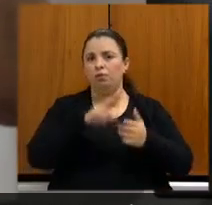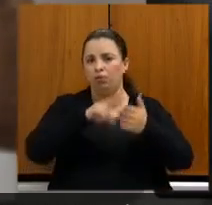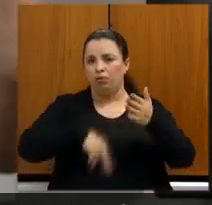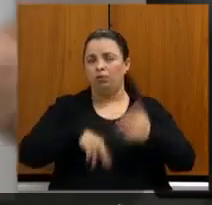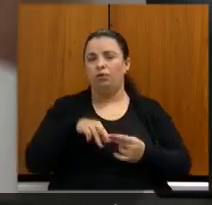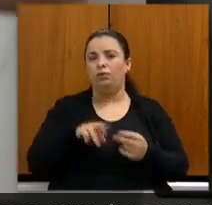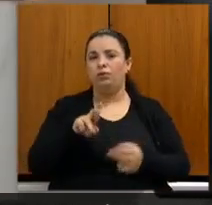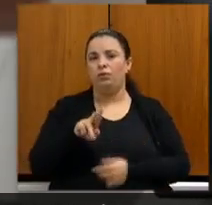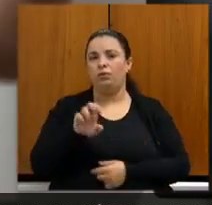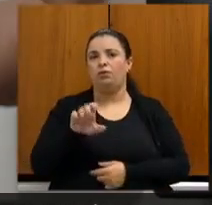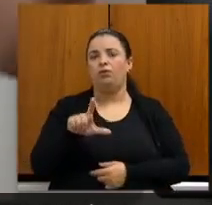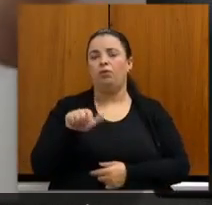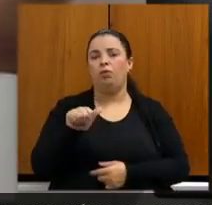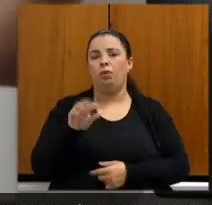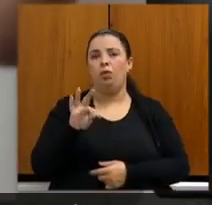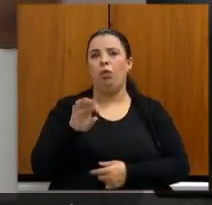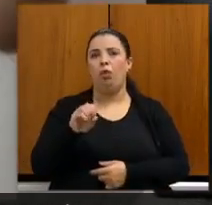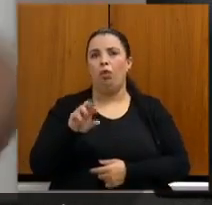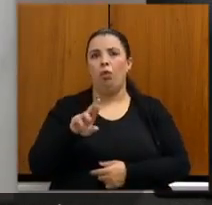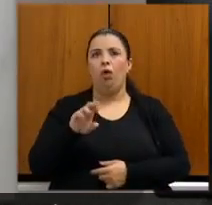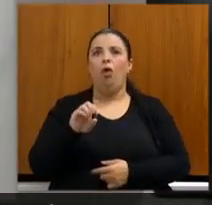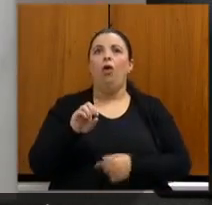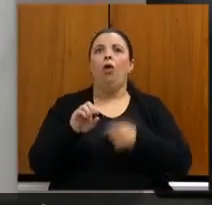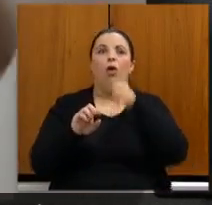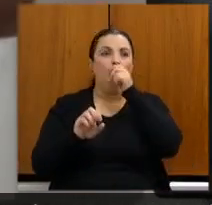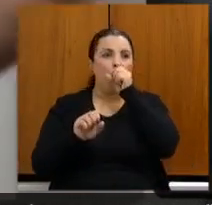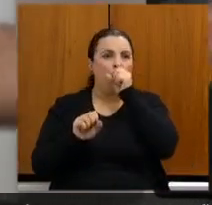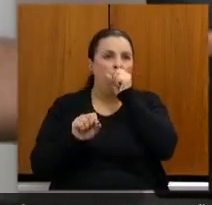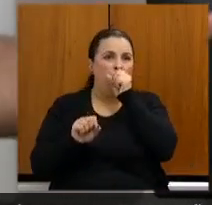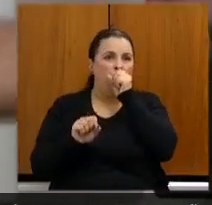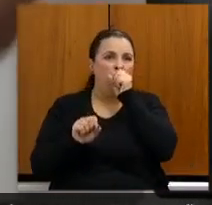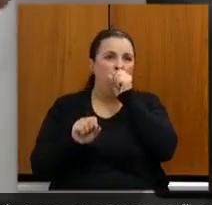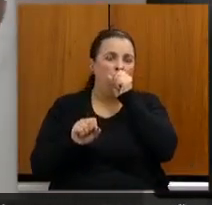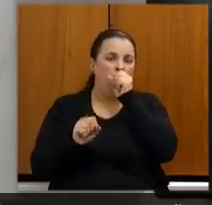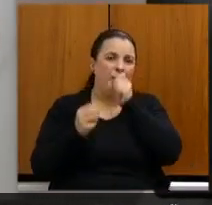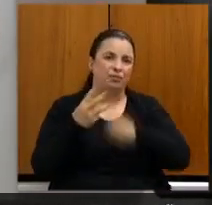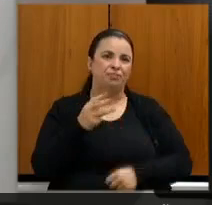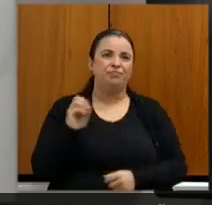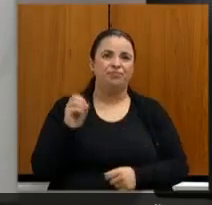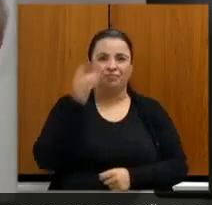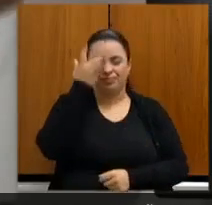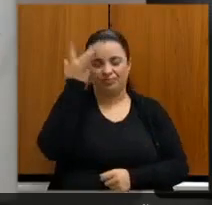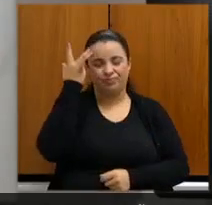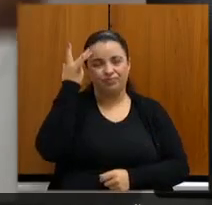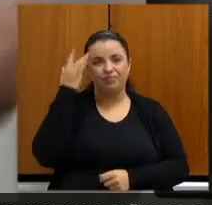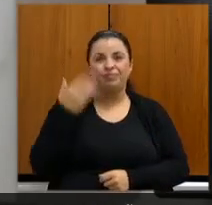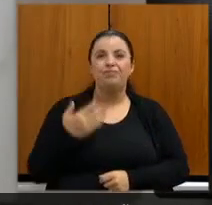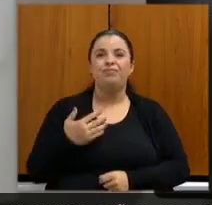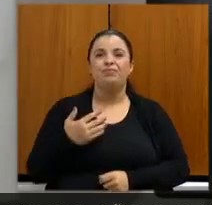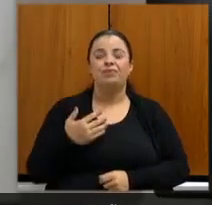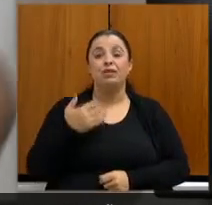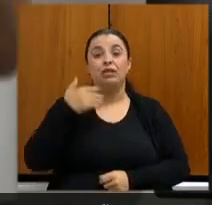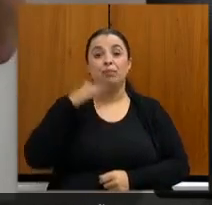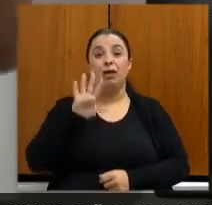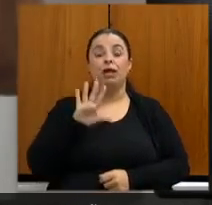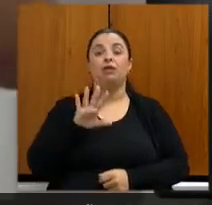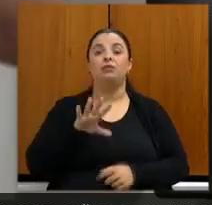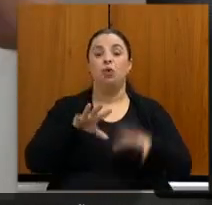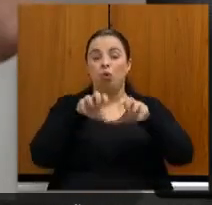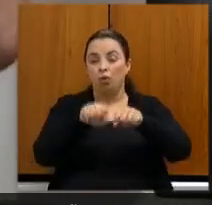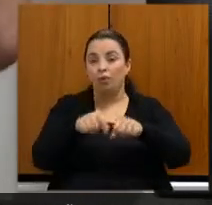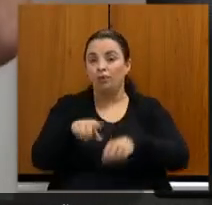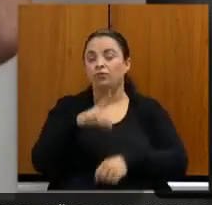em que mais de 300 ocupações do campo e da cidade e dos povos tradicionais